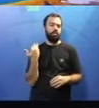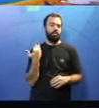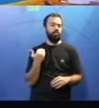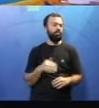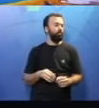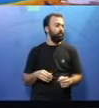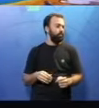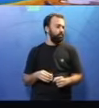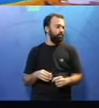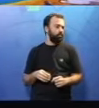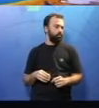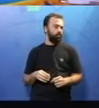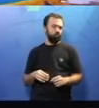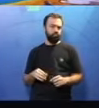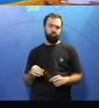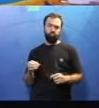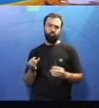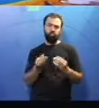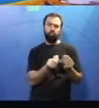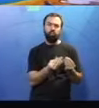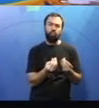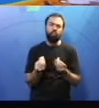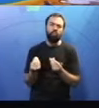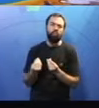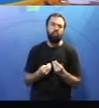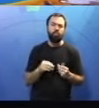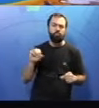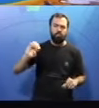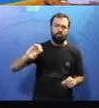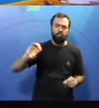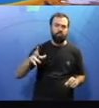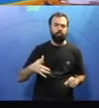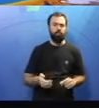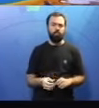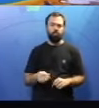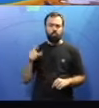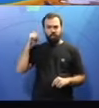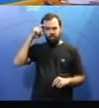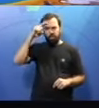altíssima, que outro ser, dificilmente tem um ser que se desenvolve ali.